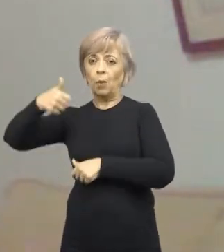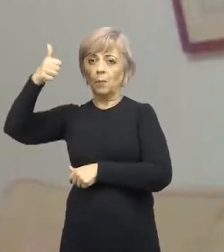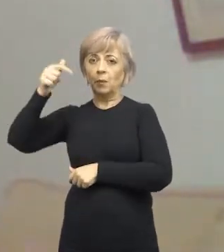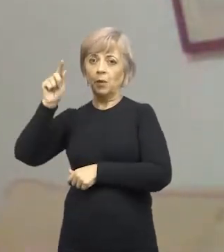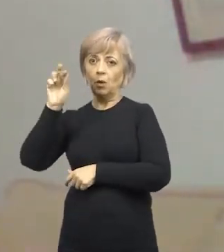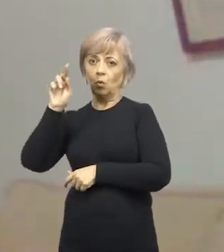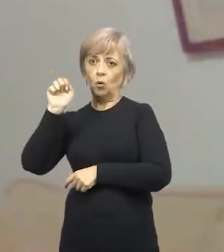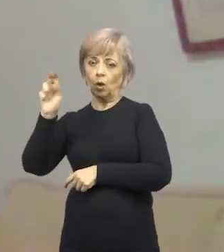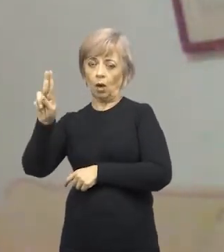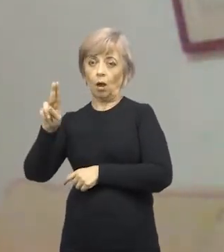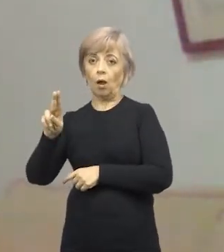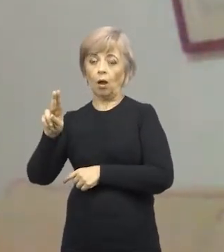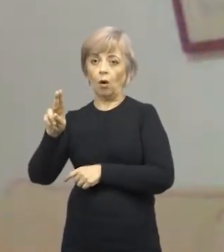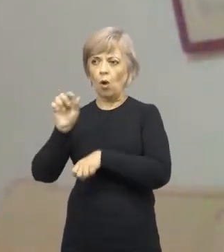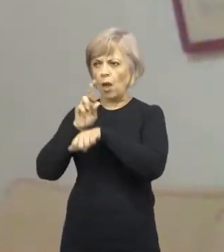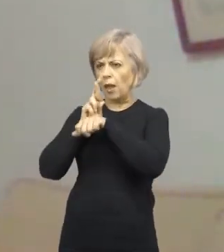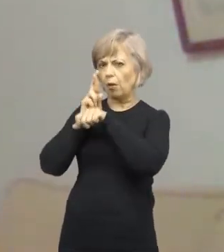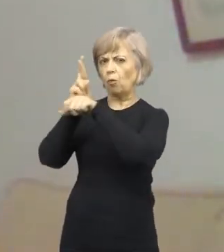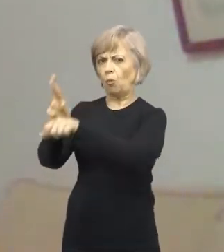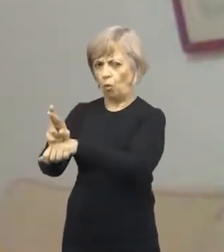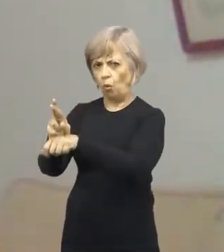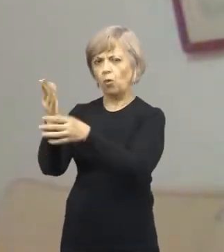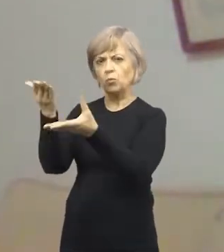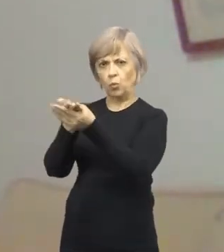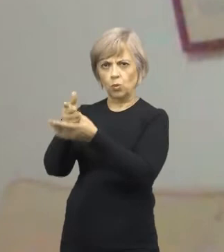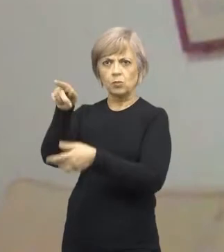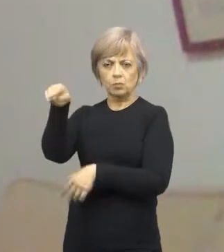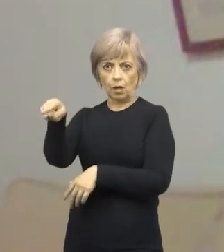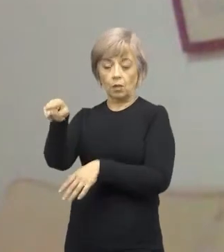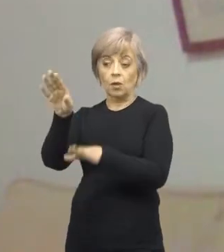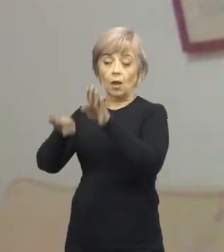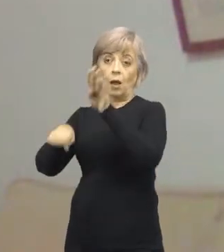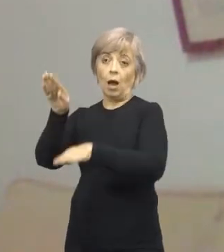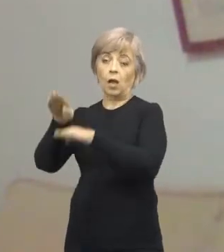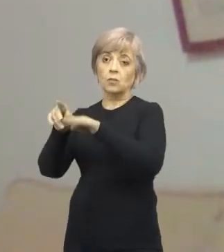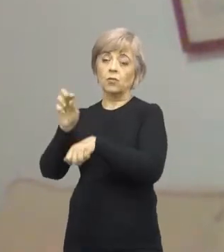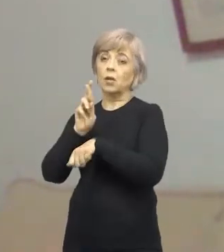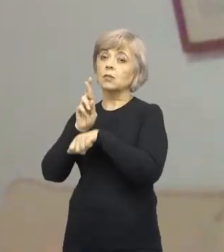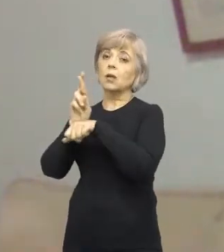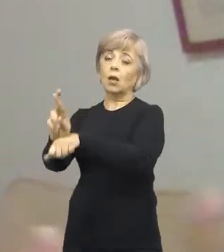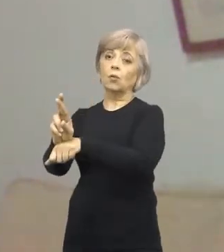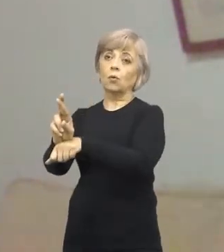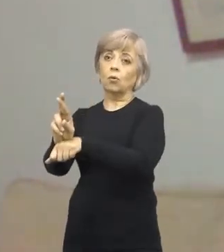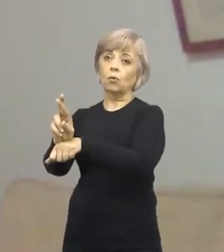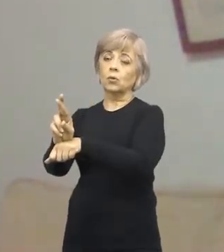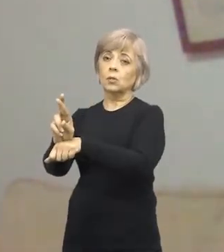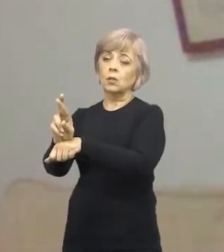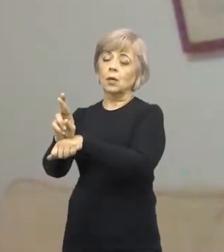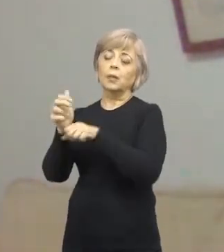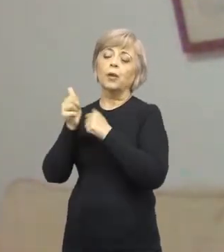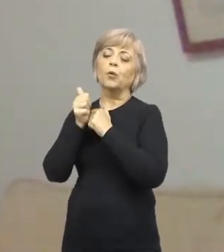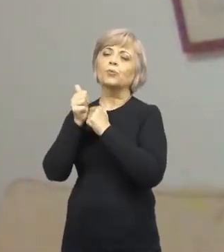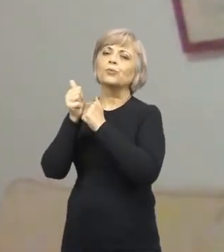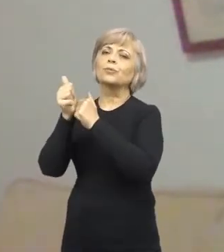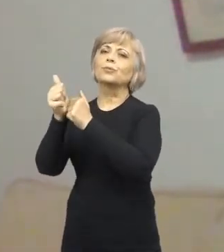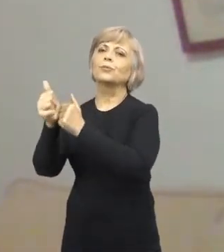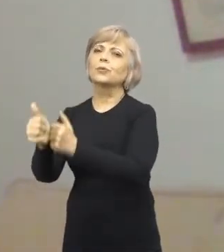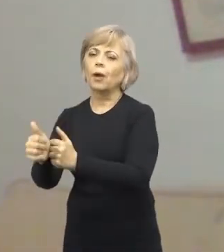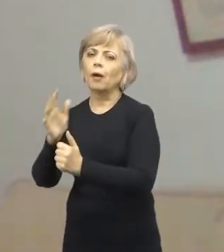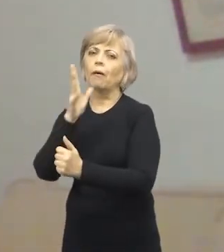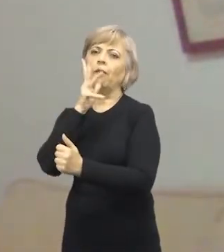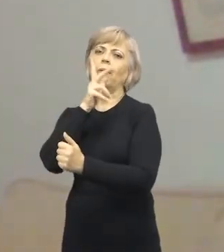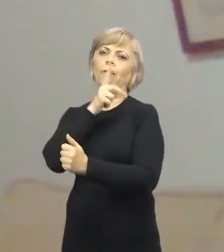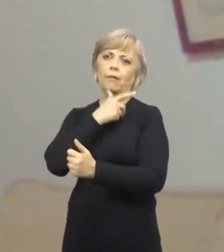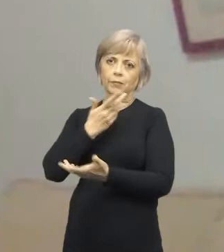grau, recorrendo de uma sentença, e, às vezes, o seu recurso não segue com toda a rapidez para